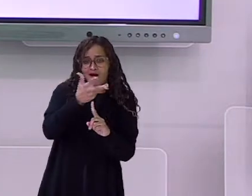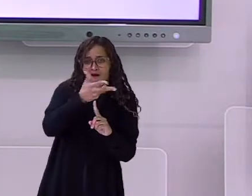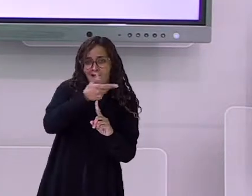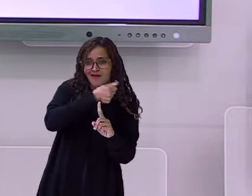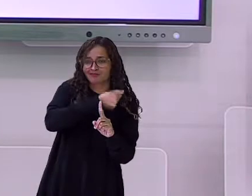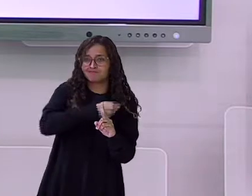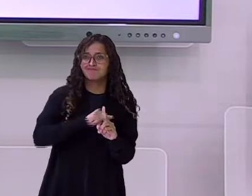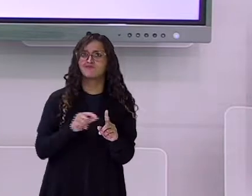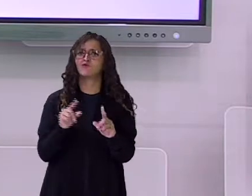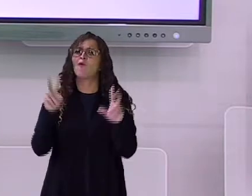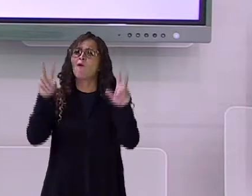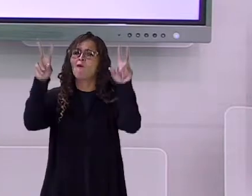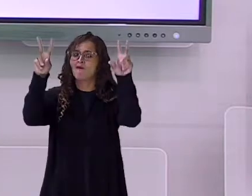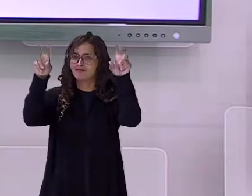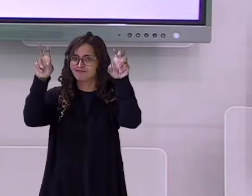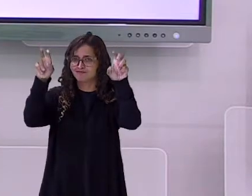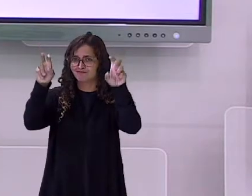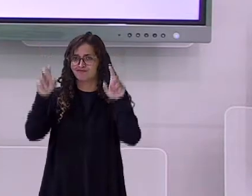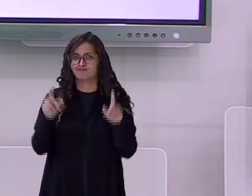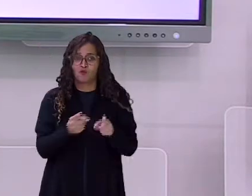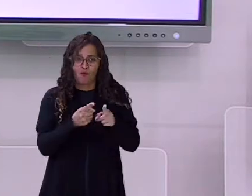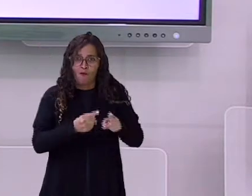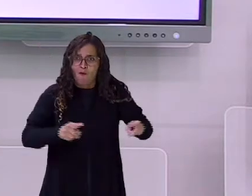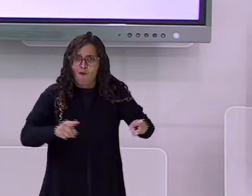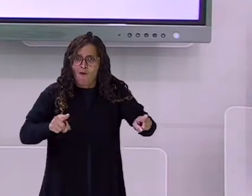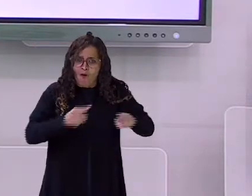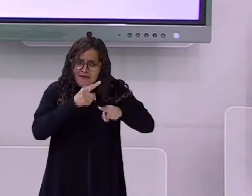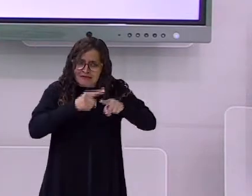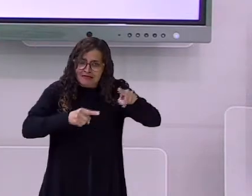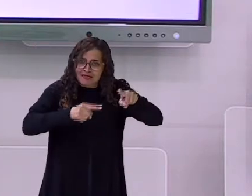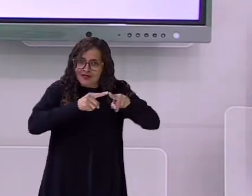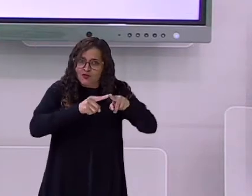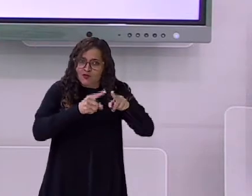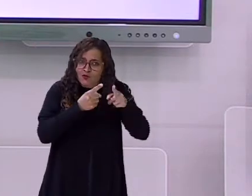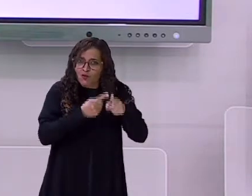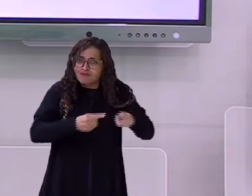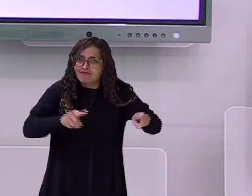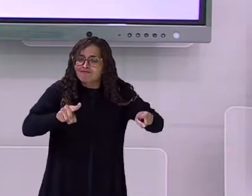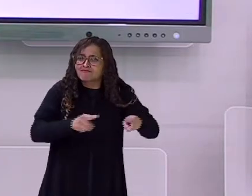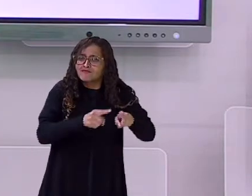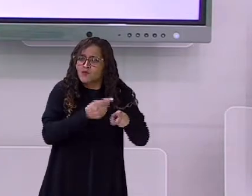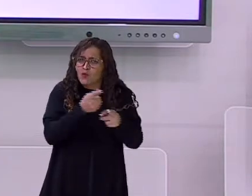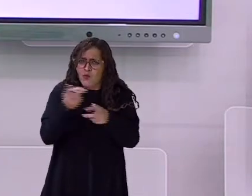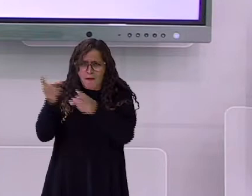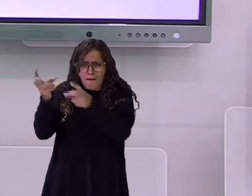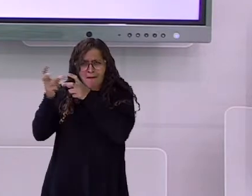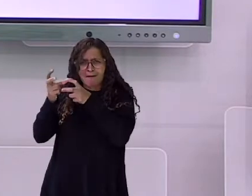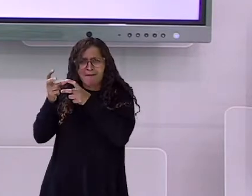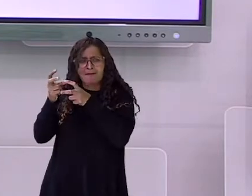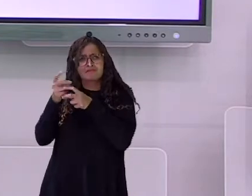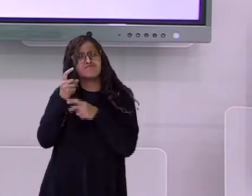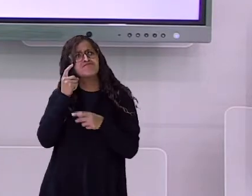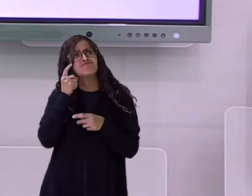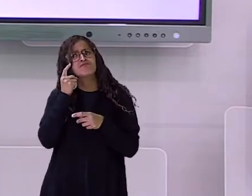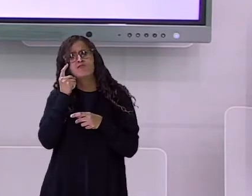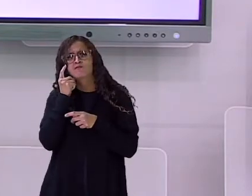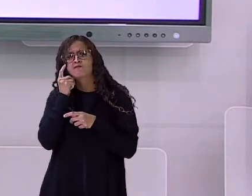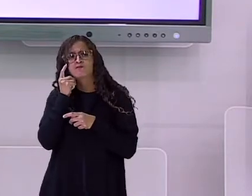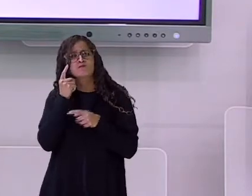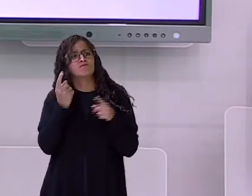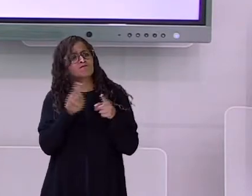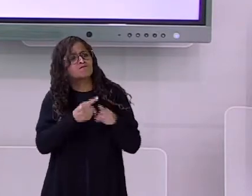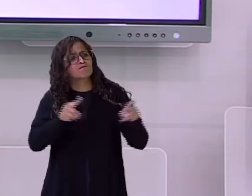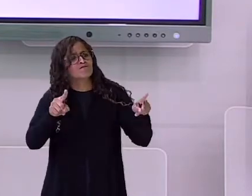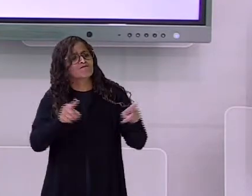os instrumentos musicais. Você já parou para poder pensar como é bom ouvir uma